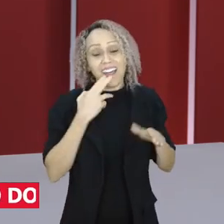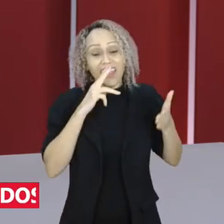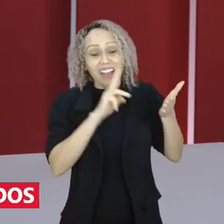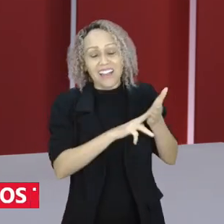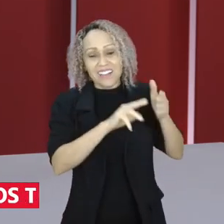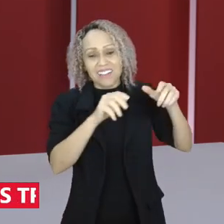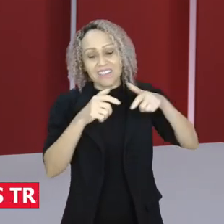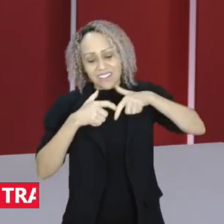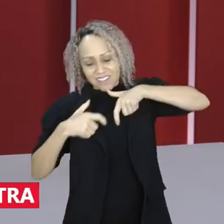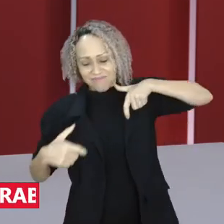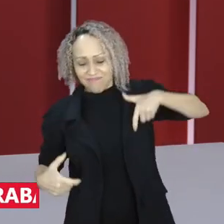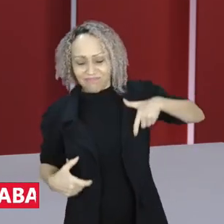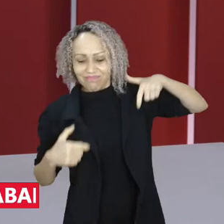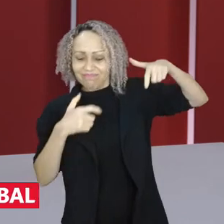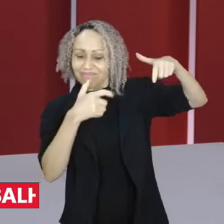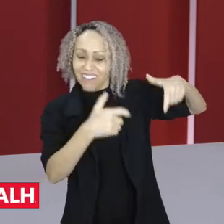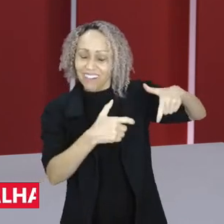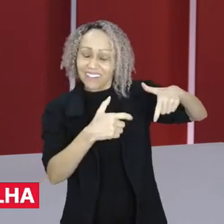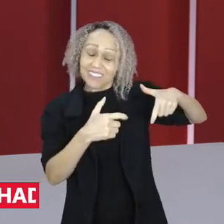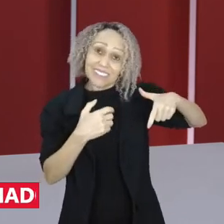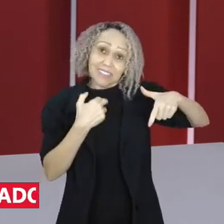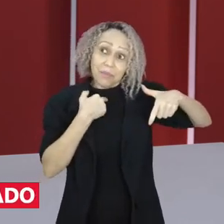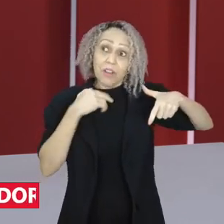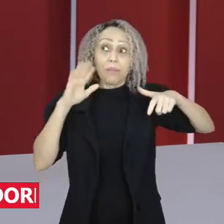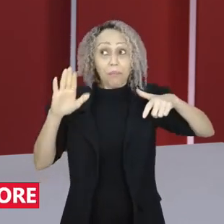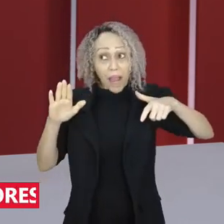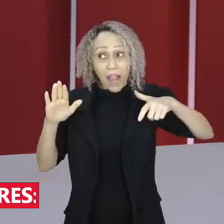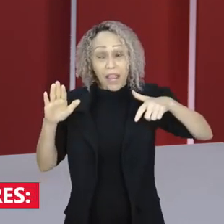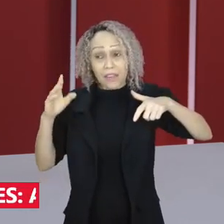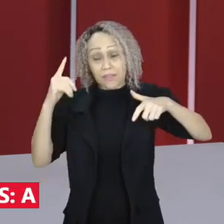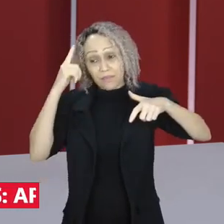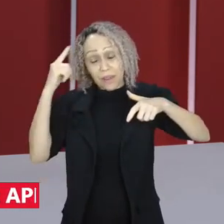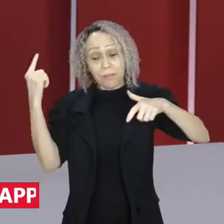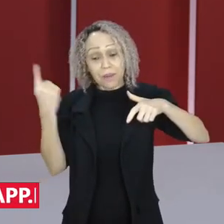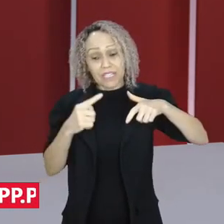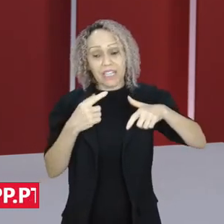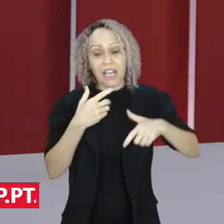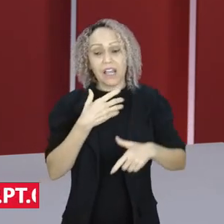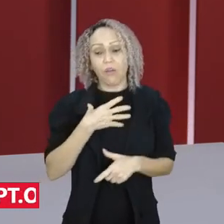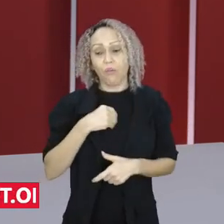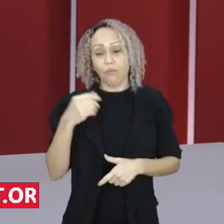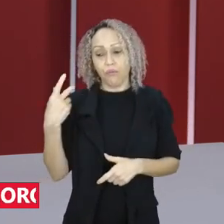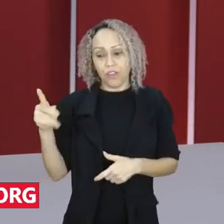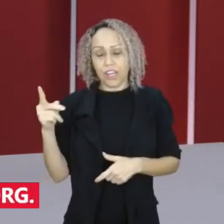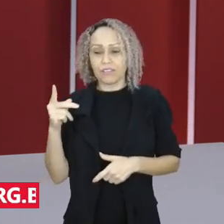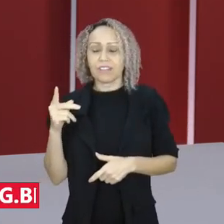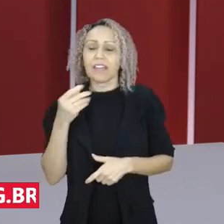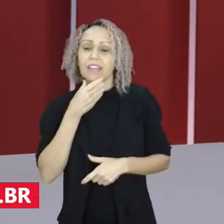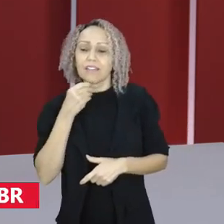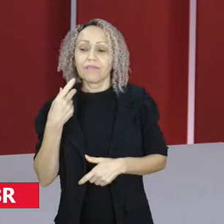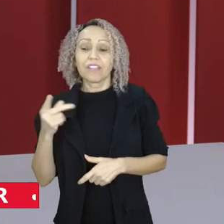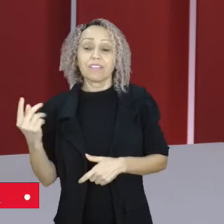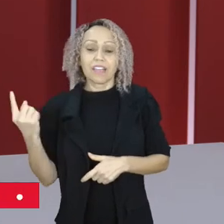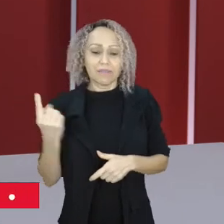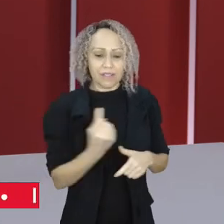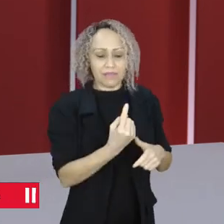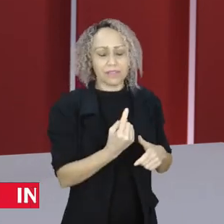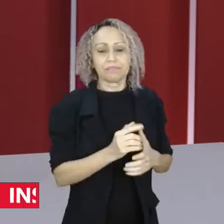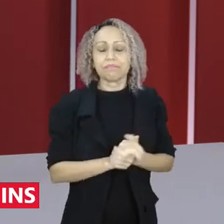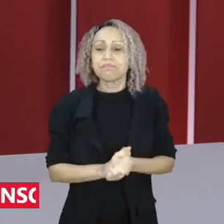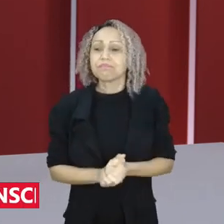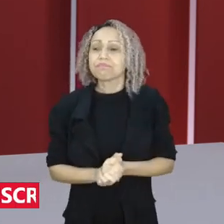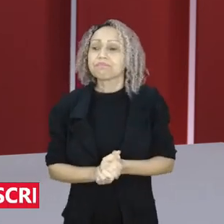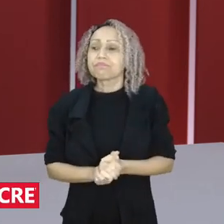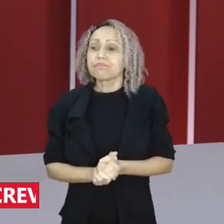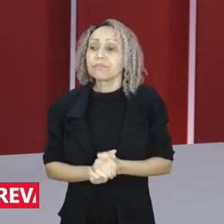que coisa boa sejam bem-vindos a Brasília venham todos Dina Ferreira da Silva bom dia para você também